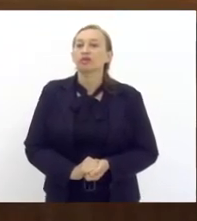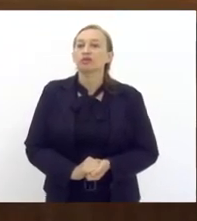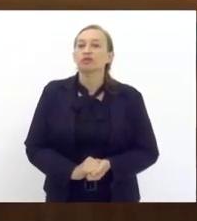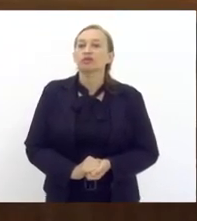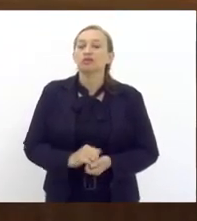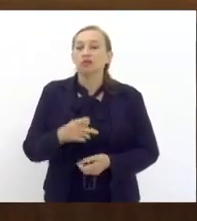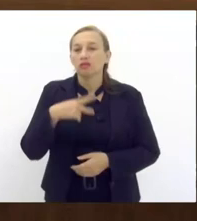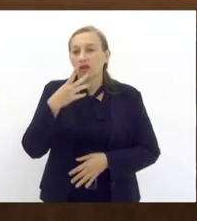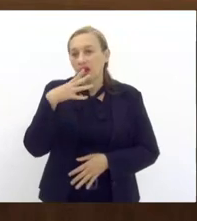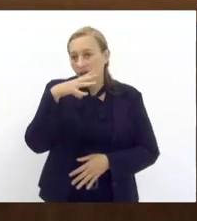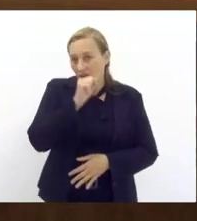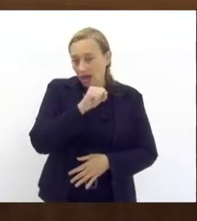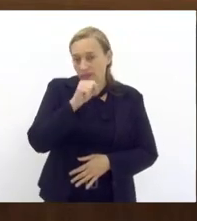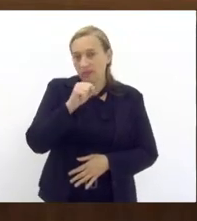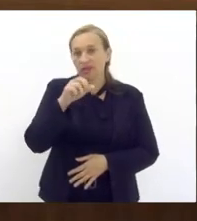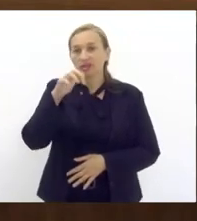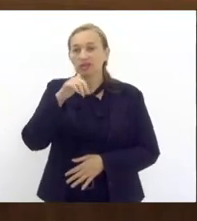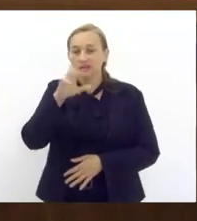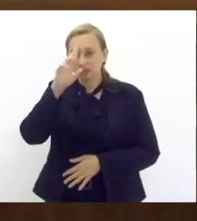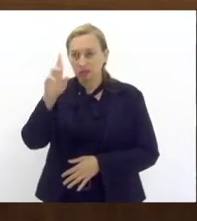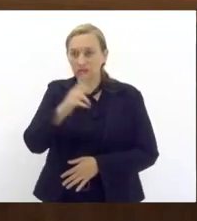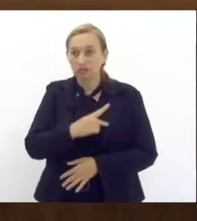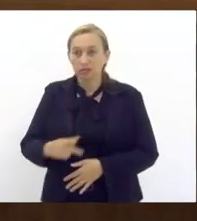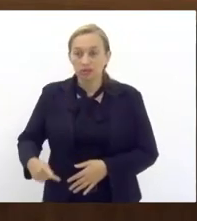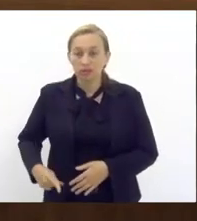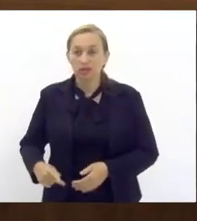muito rápida, presidenta. Primeiro, para